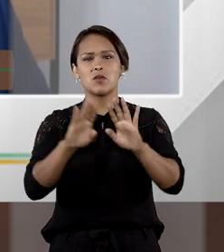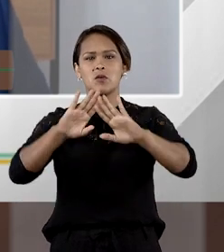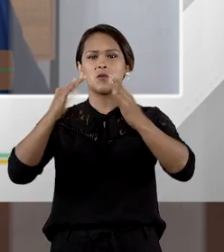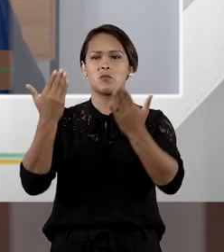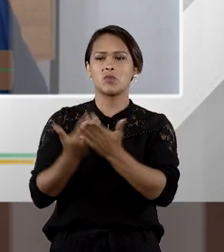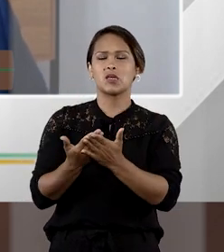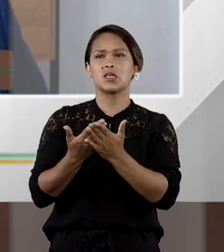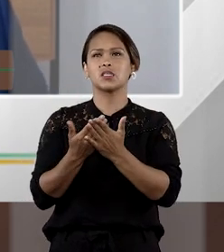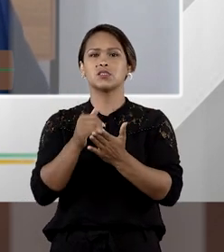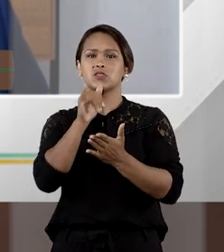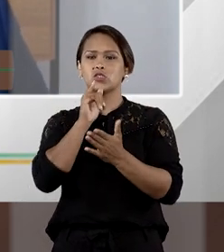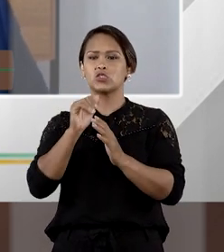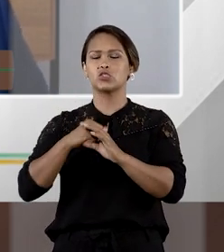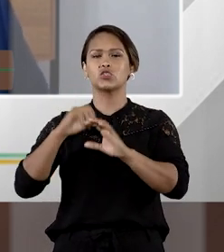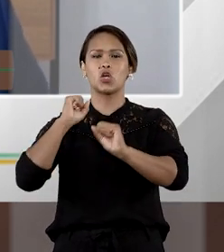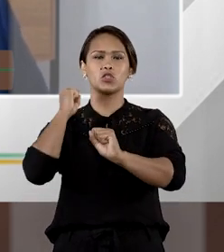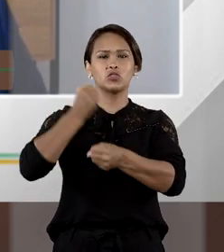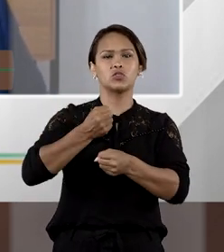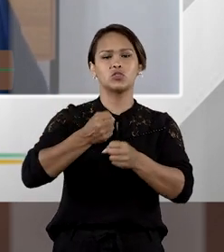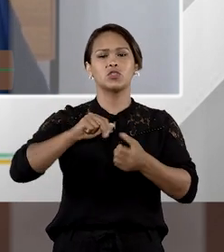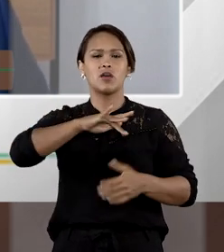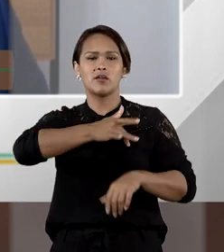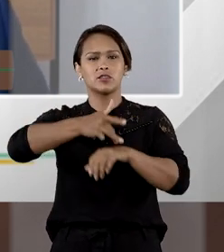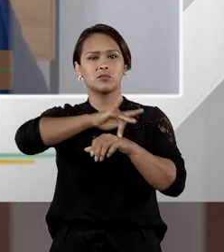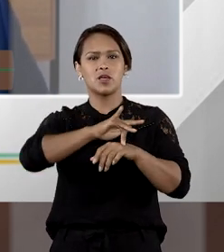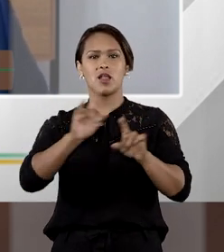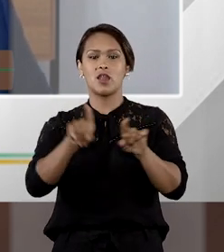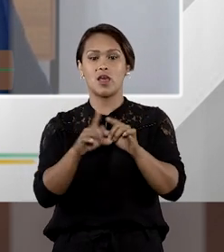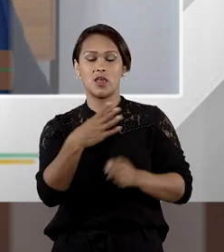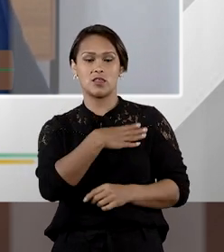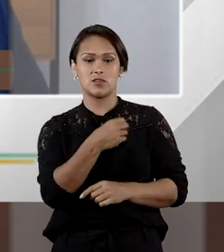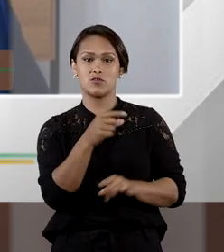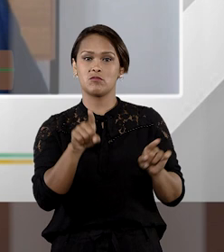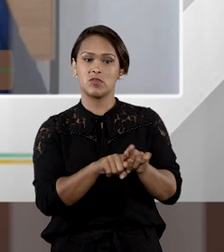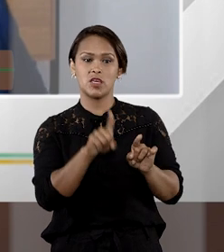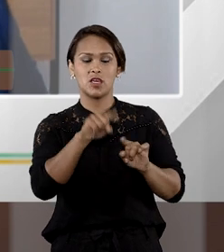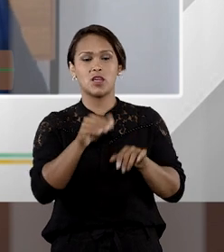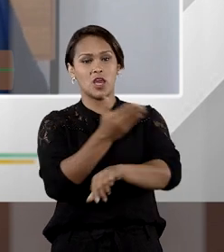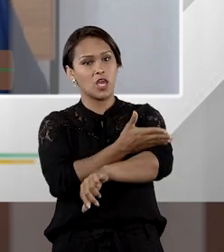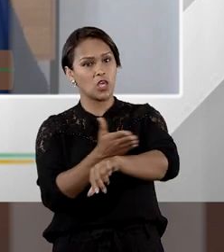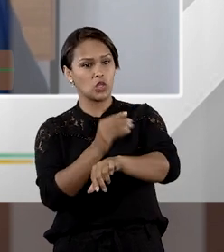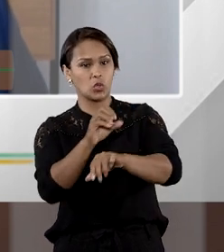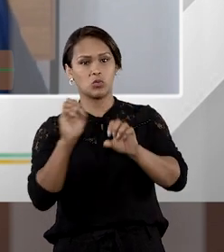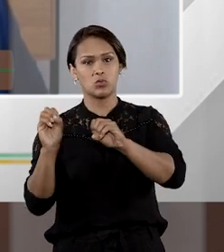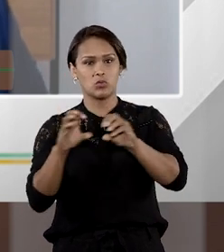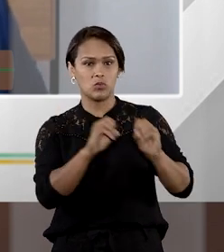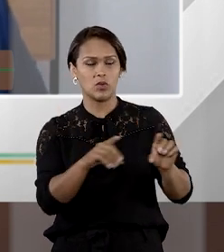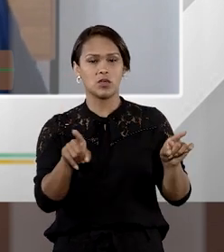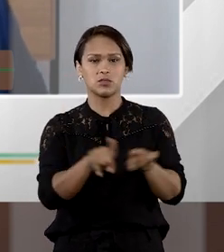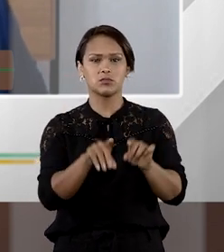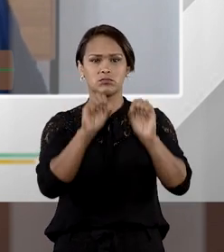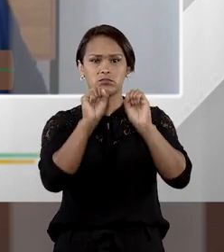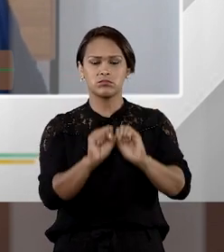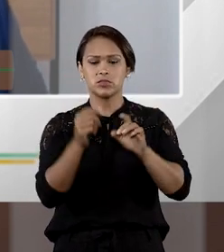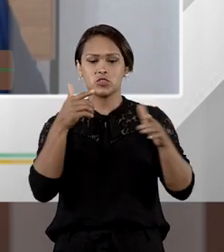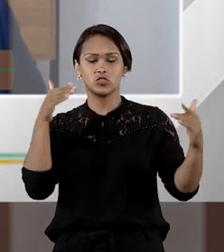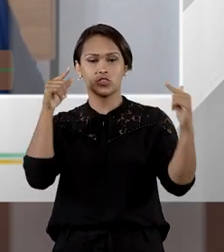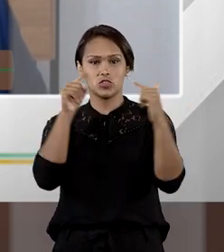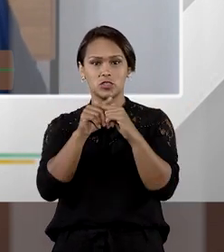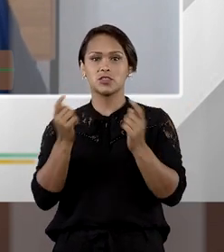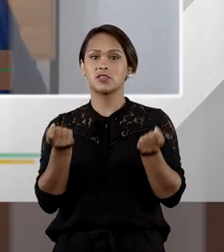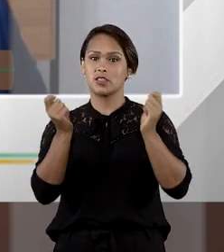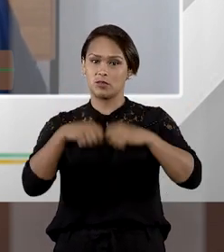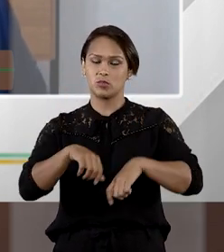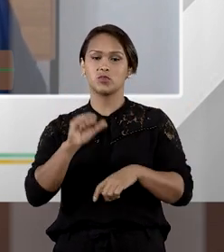escola de judô, de balé, do filho, né? Então, a educação sendo custeada, por exemplo, diretamente. Sim, Tiago,